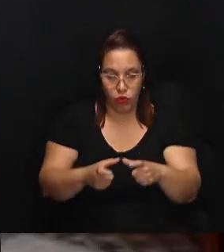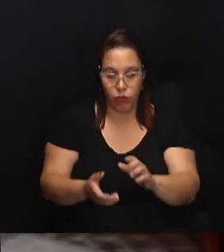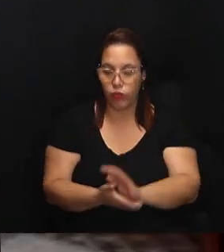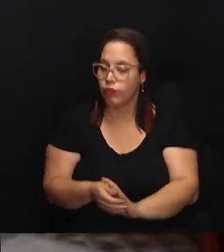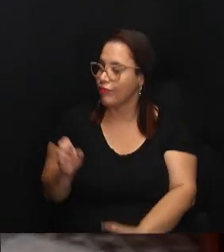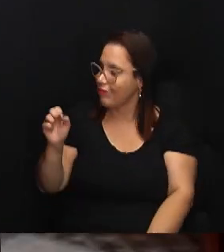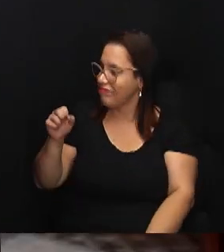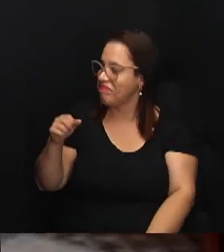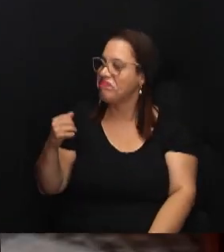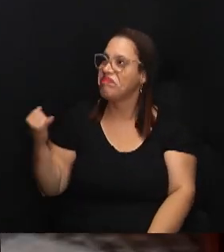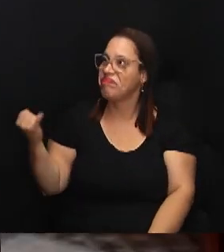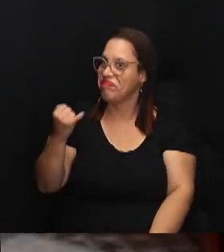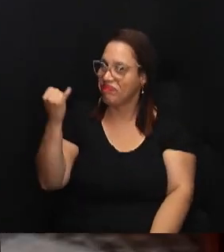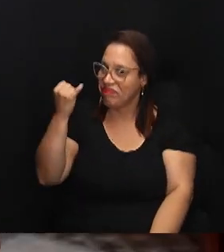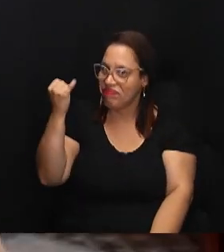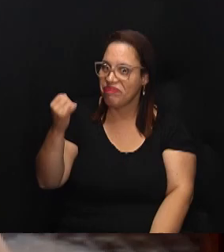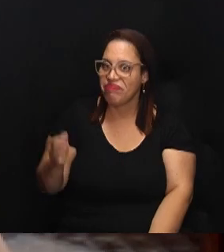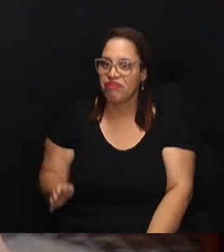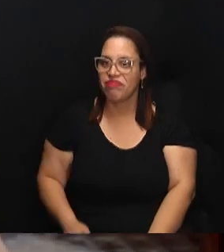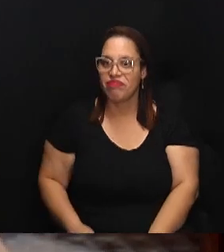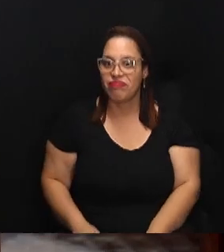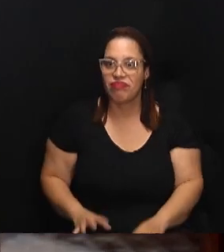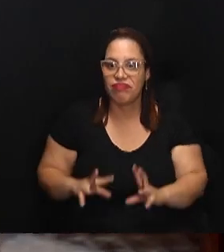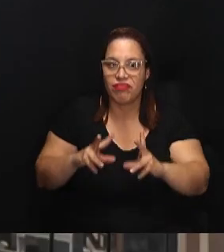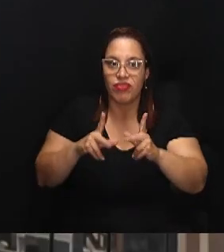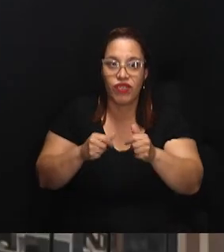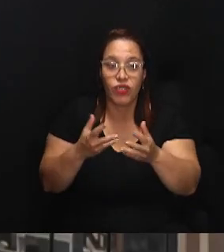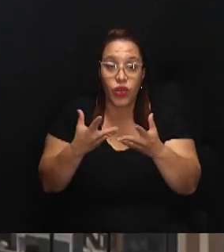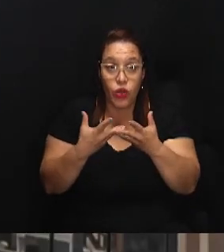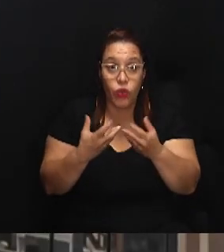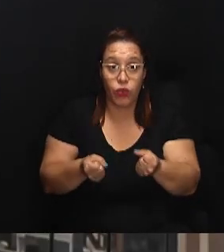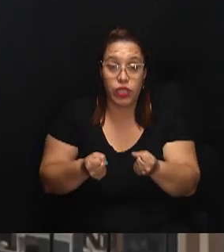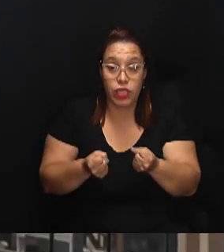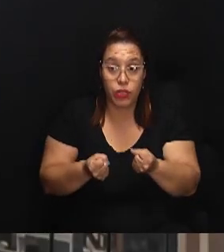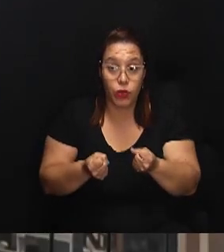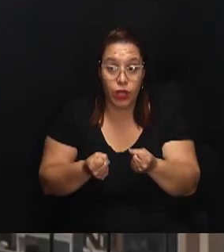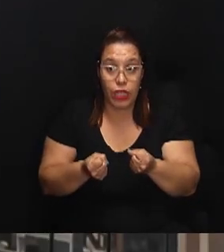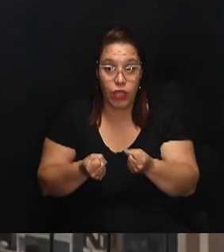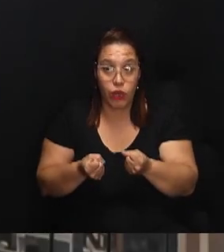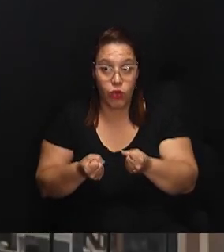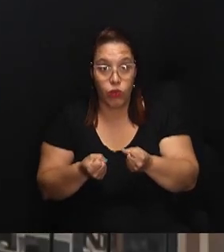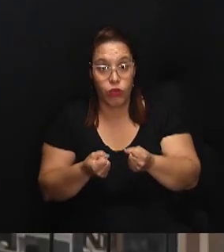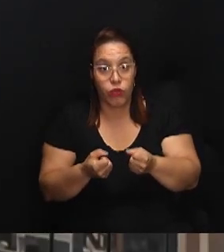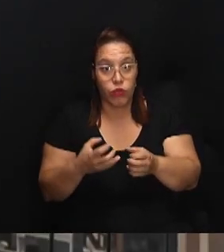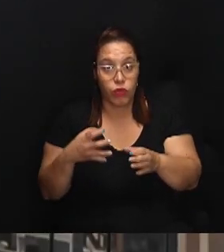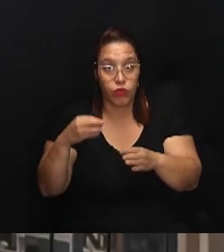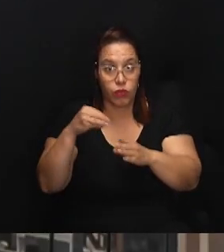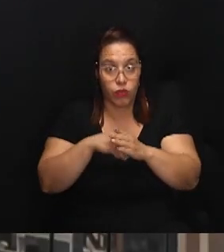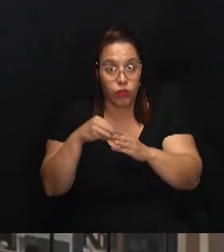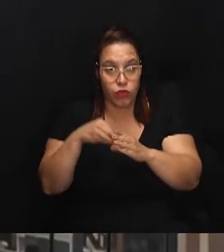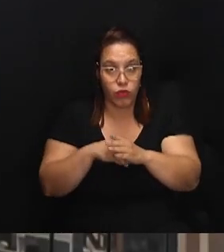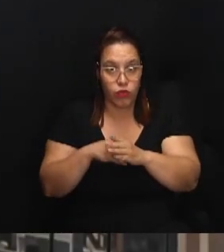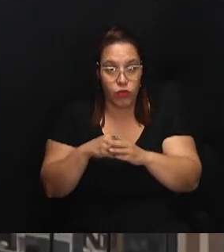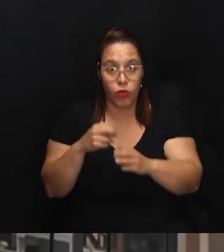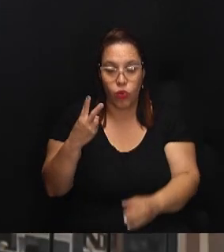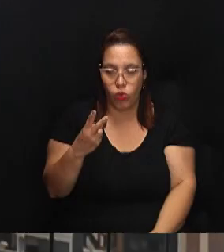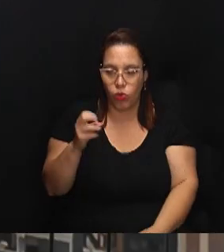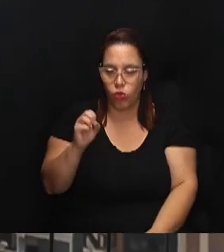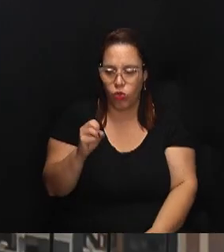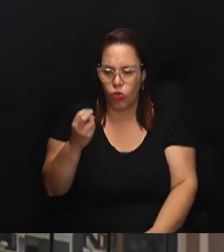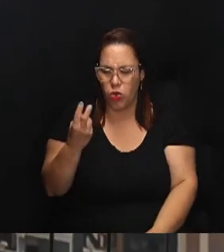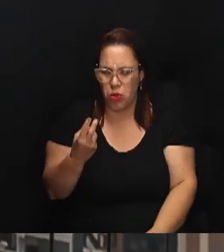lugar. É fantástico, né? E tudo isso que vocês coletaram foi